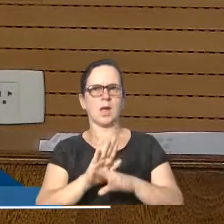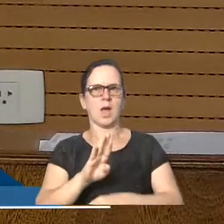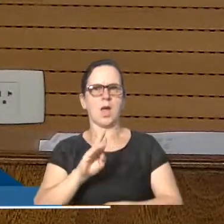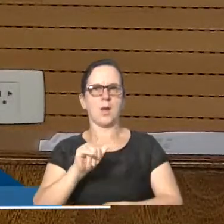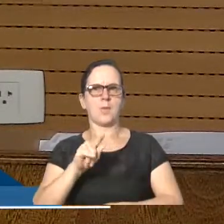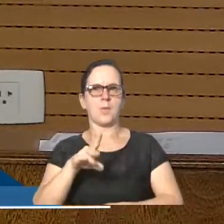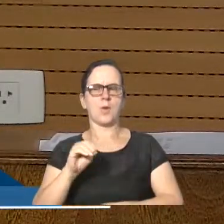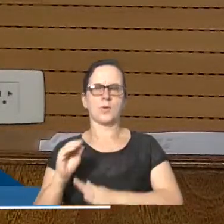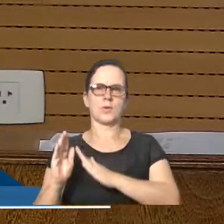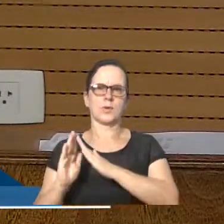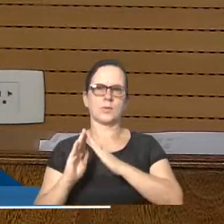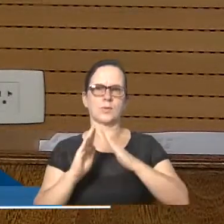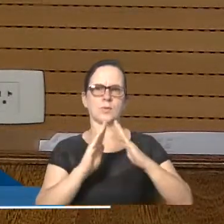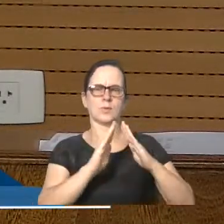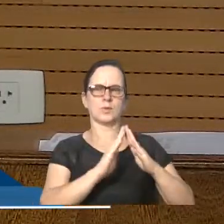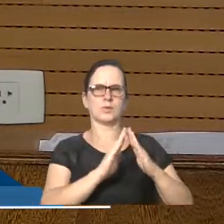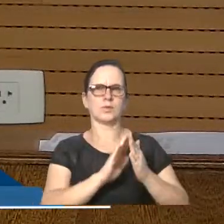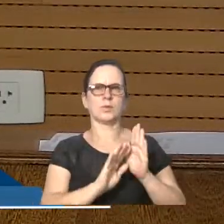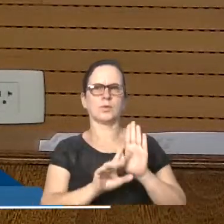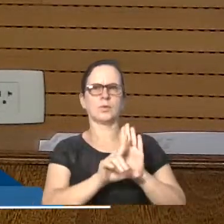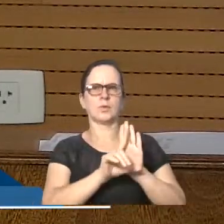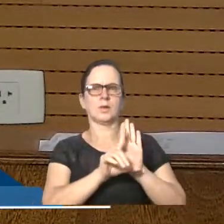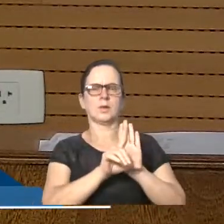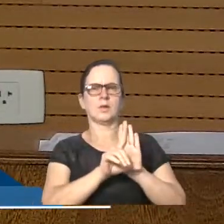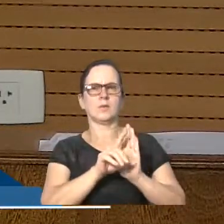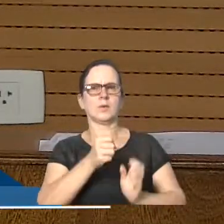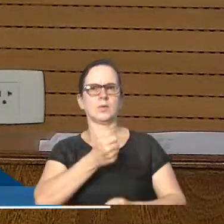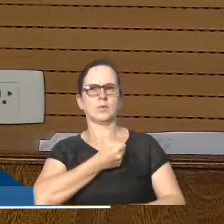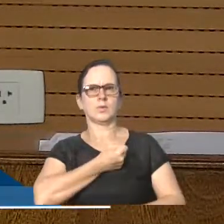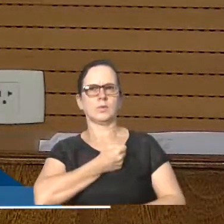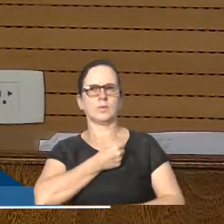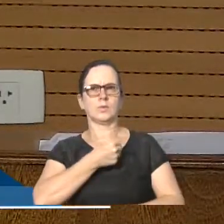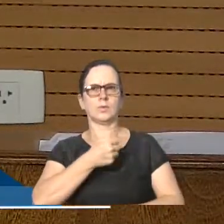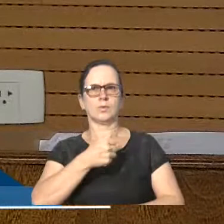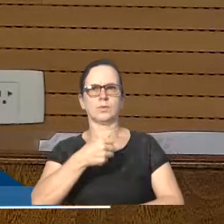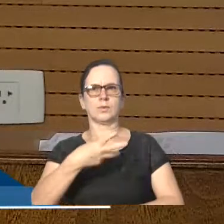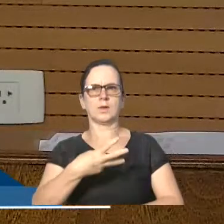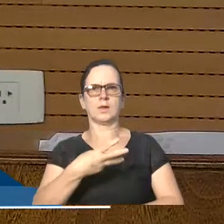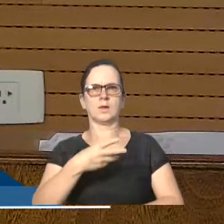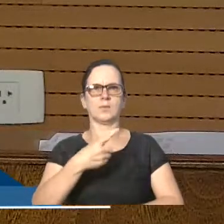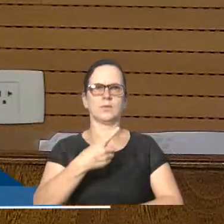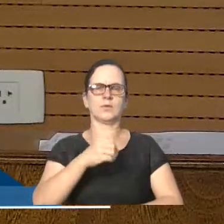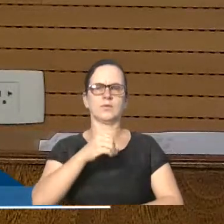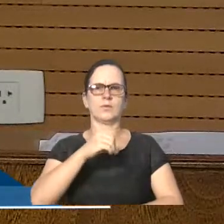Moradia, instituído pela Lei Municipal número